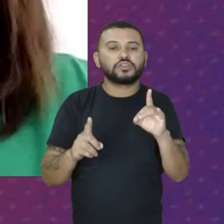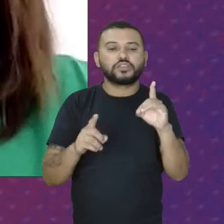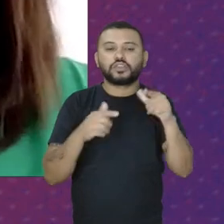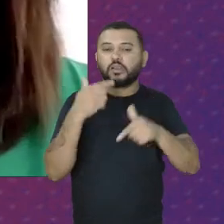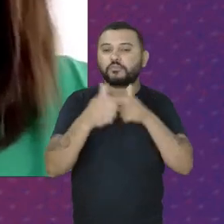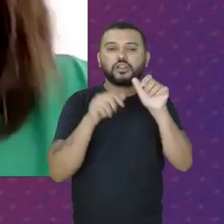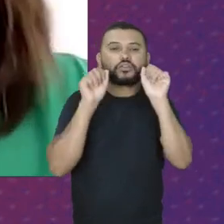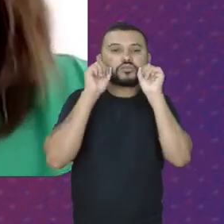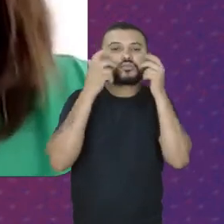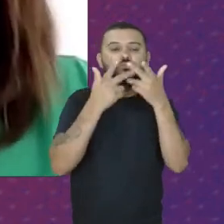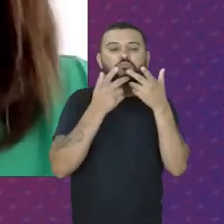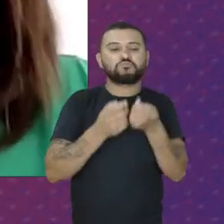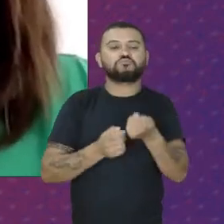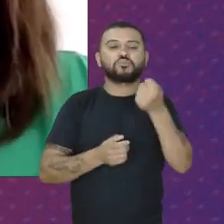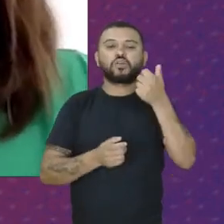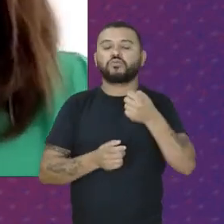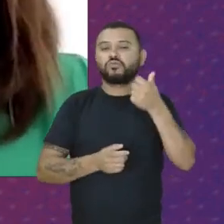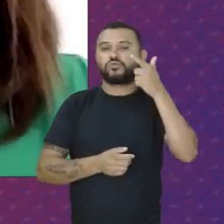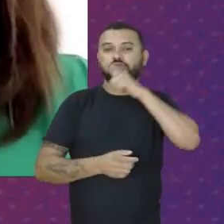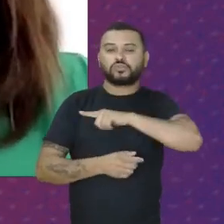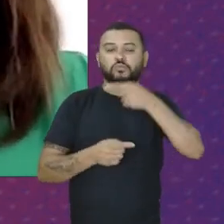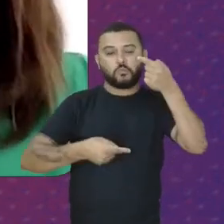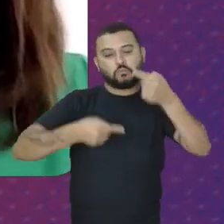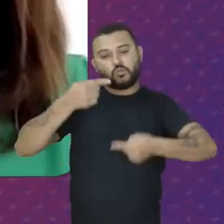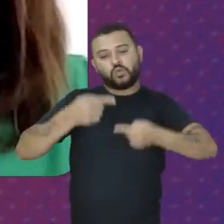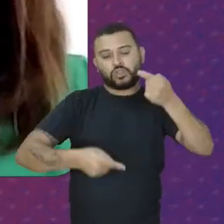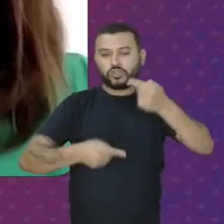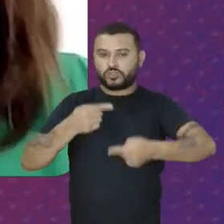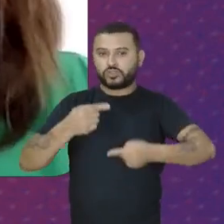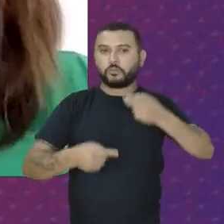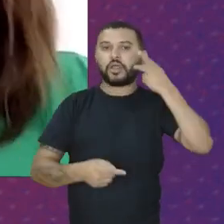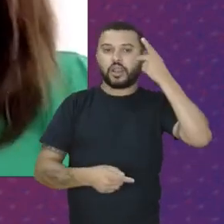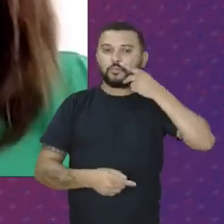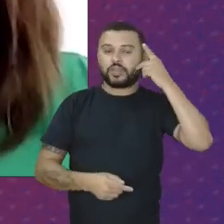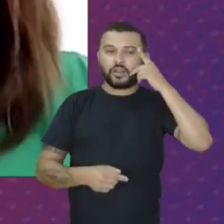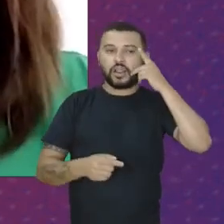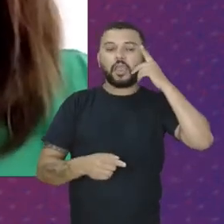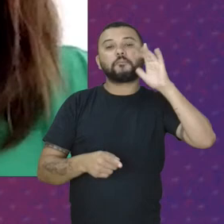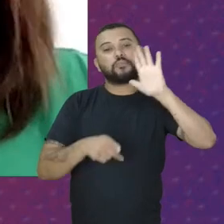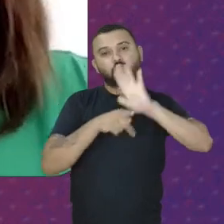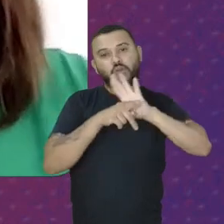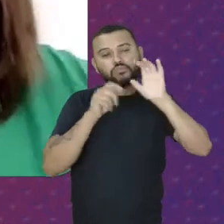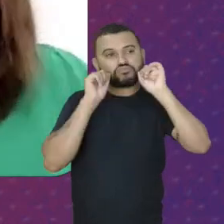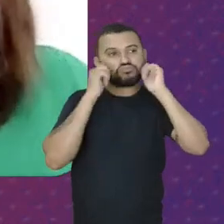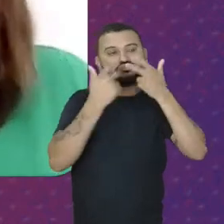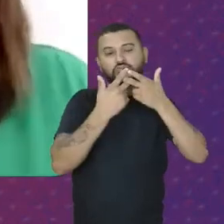ocupamos poucos espaços no parlamento. Na Câmara Federal,